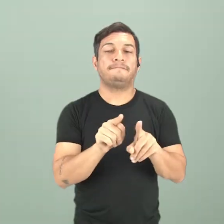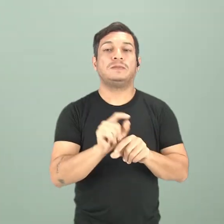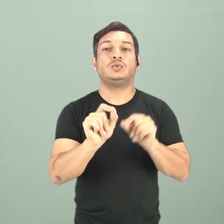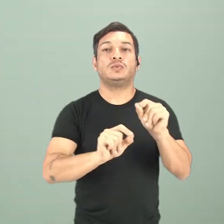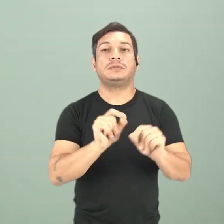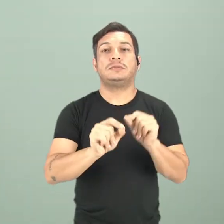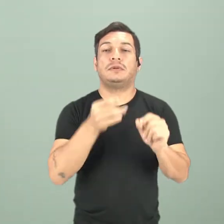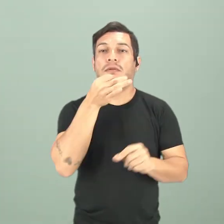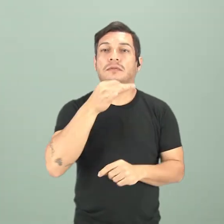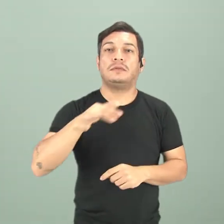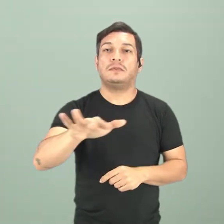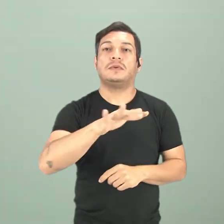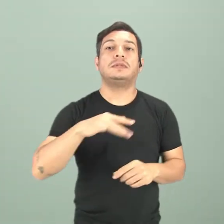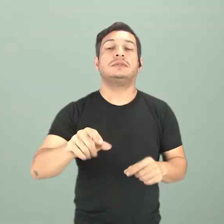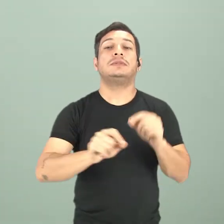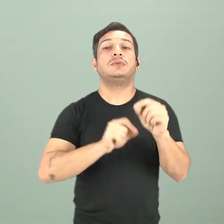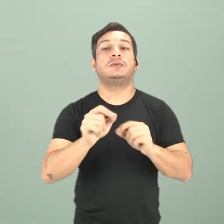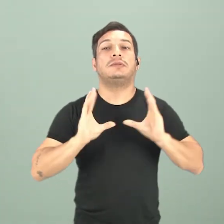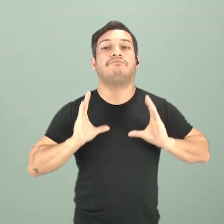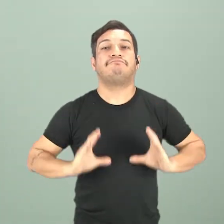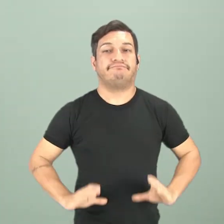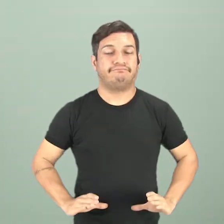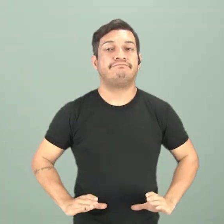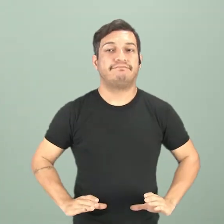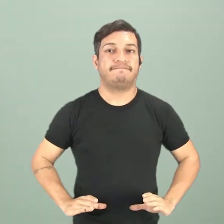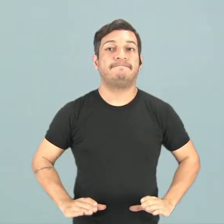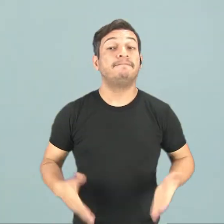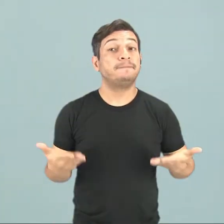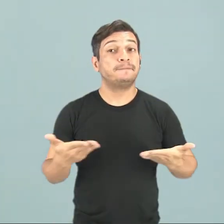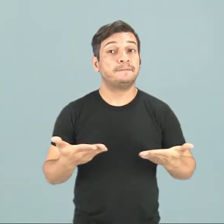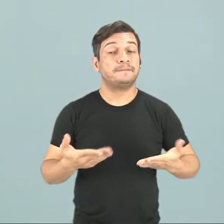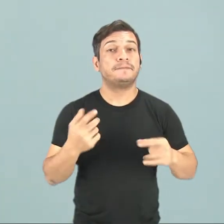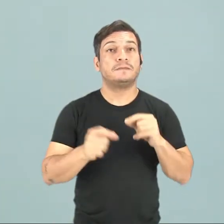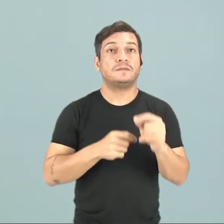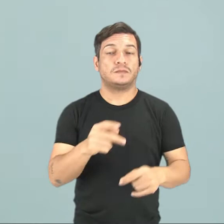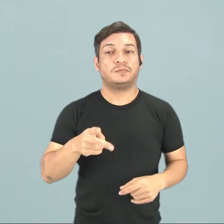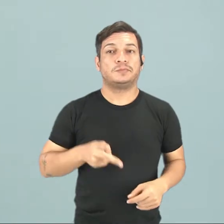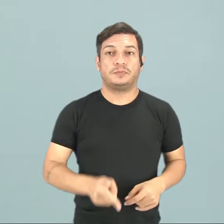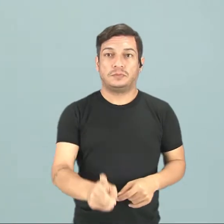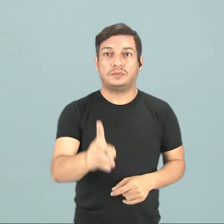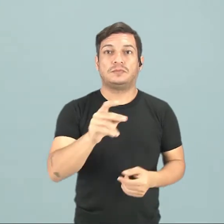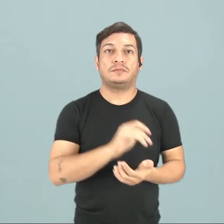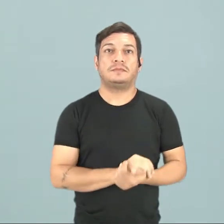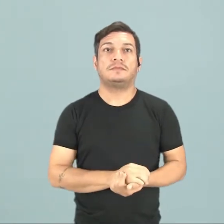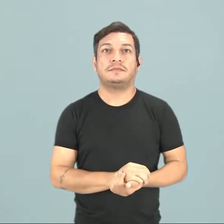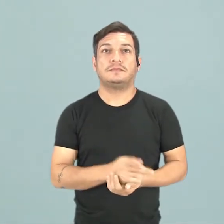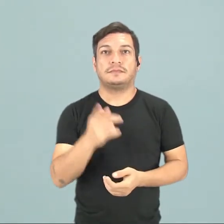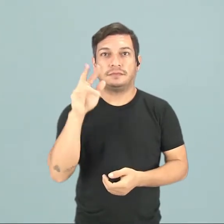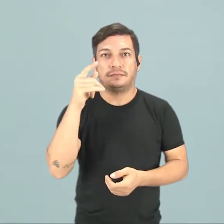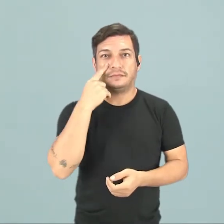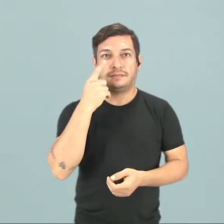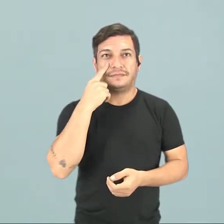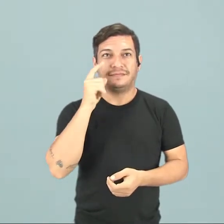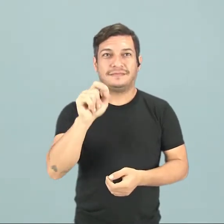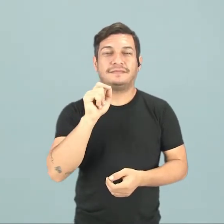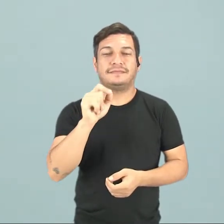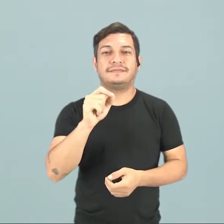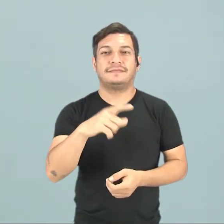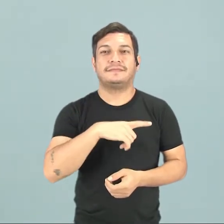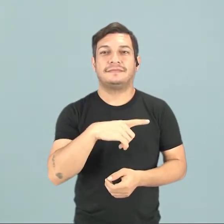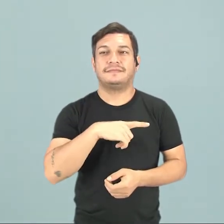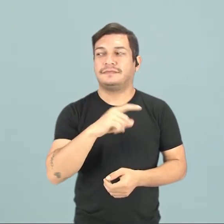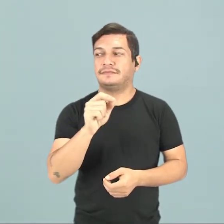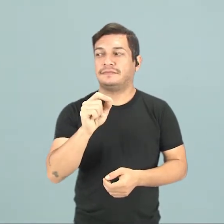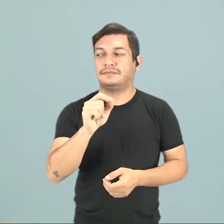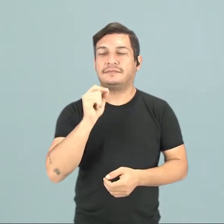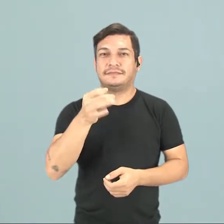democracia e o que é cidadania. Agora, na continuação, a gente vai trabalhar um pouquinho com a democracia e